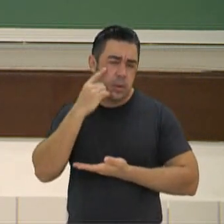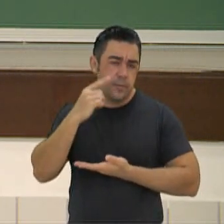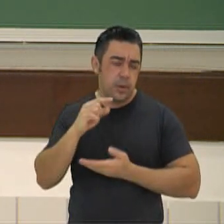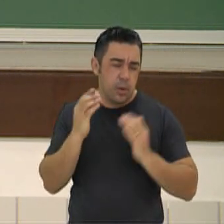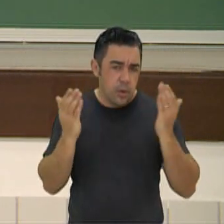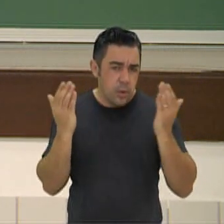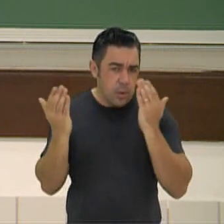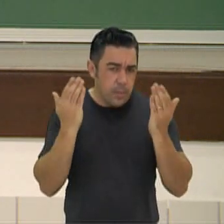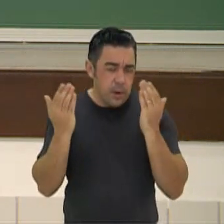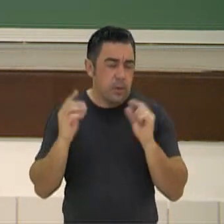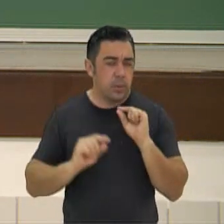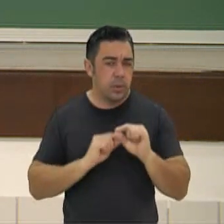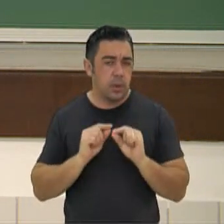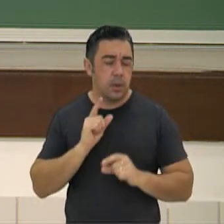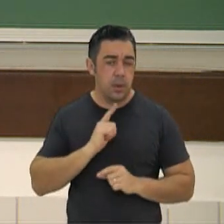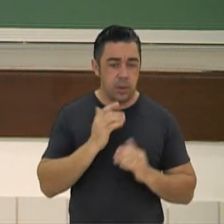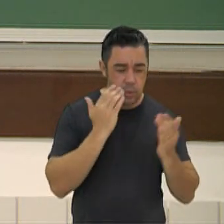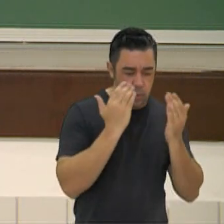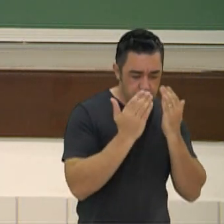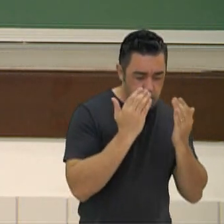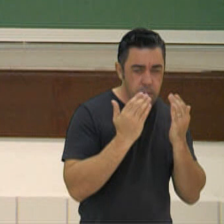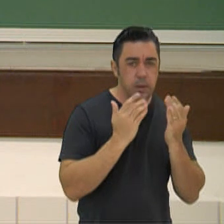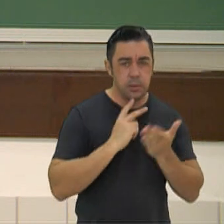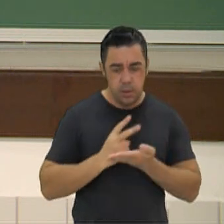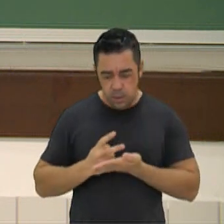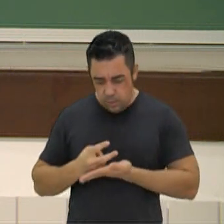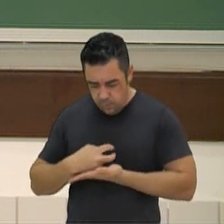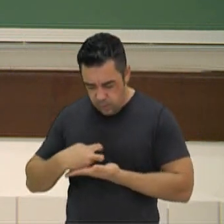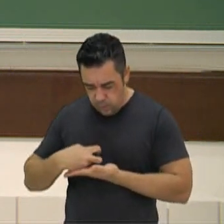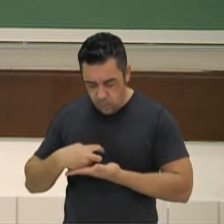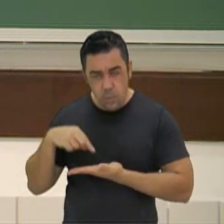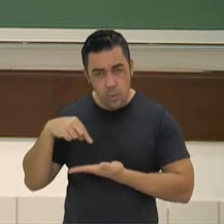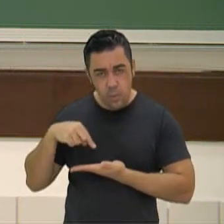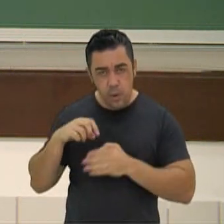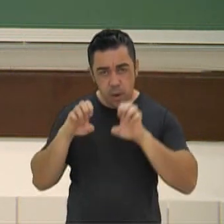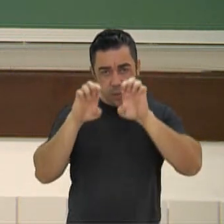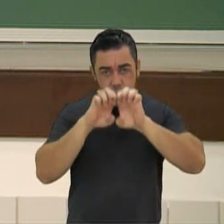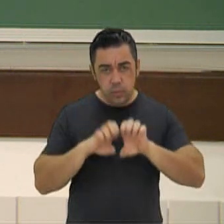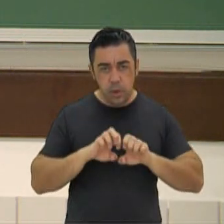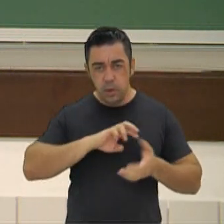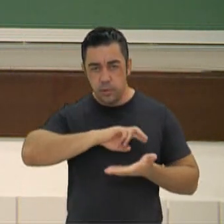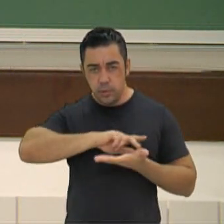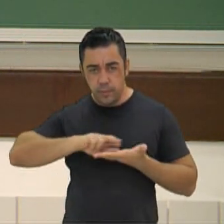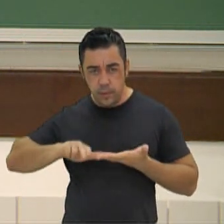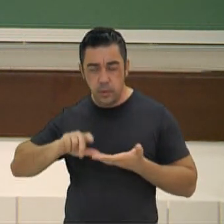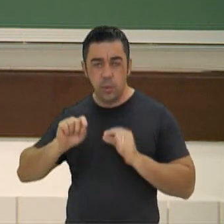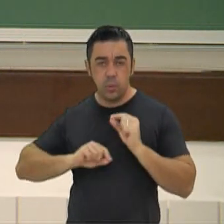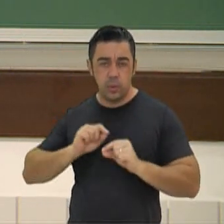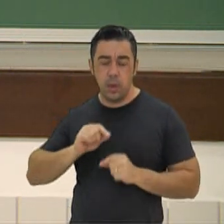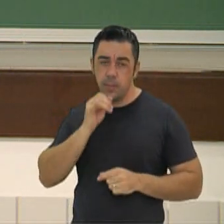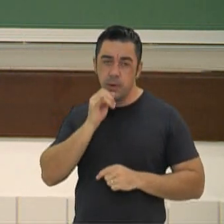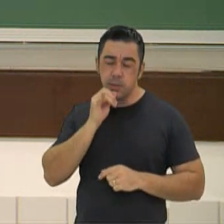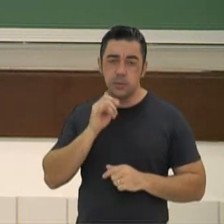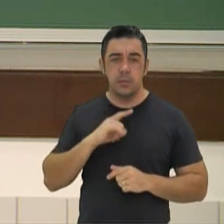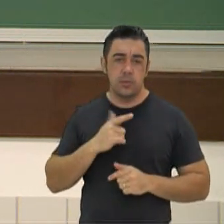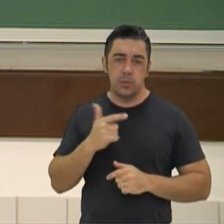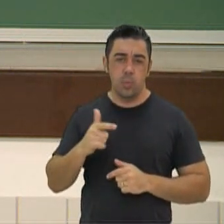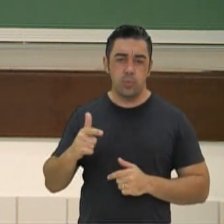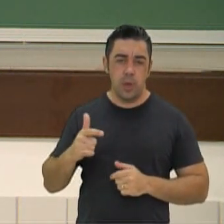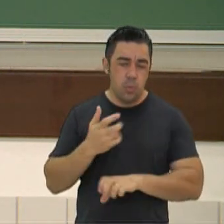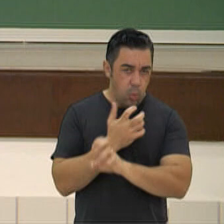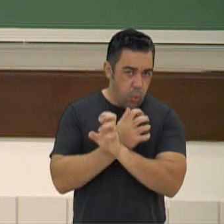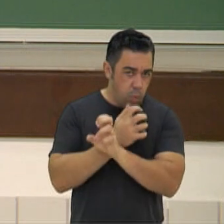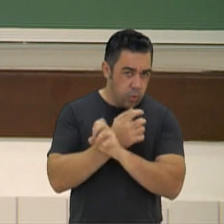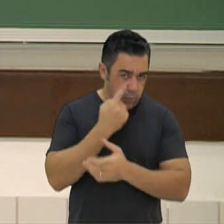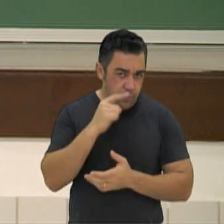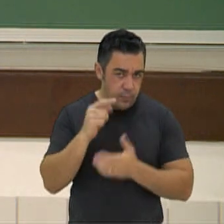fazendo uma comparação entre as estruturas embrionárias de vários organismos, principalmente vertebrados, é bem visível essa semelhança.